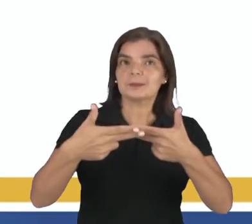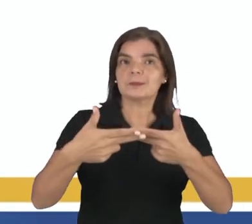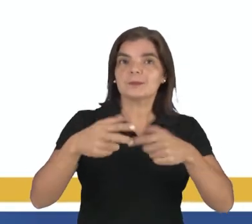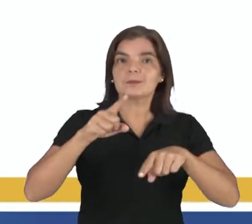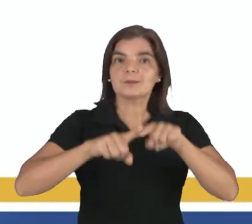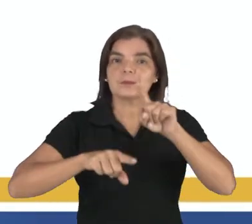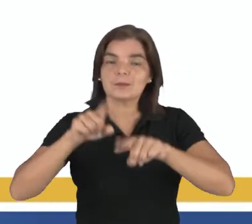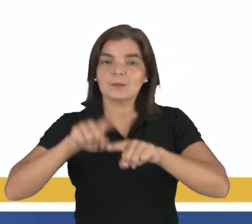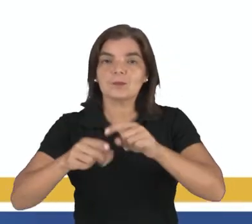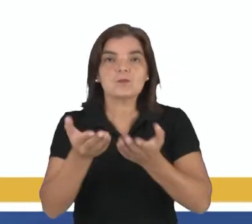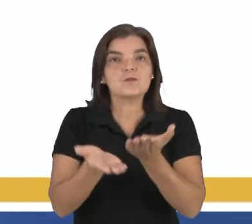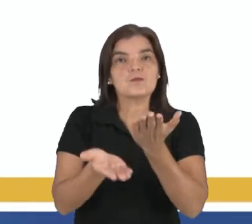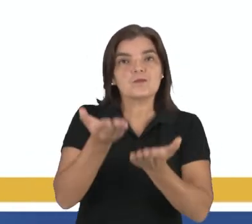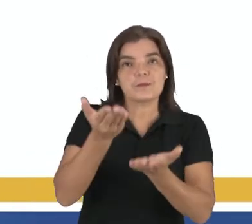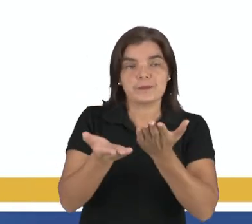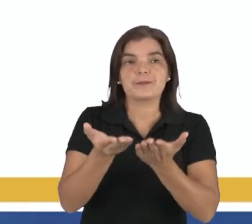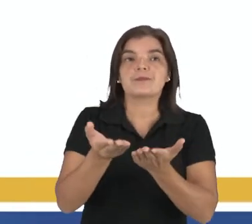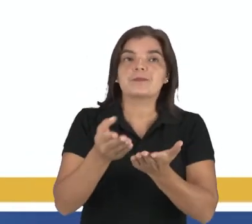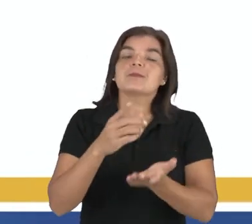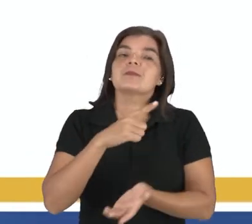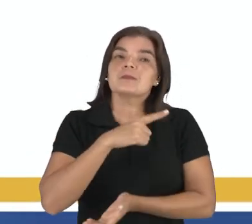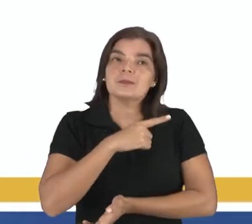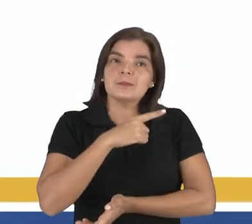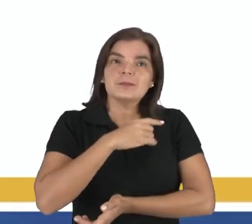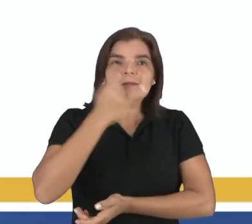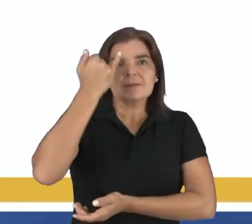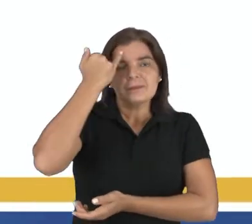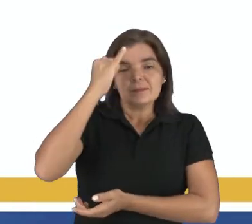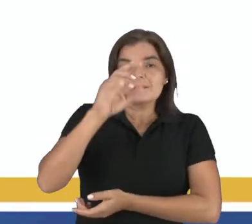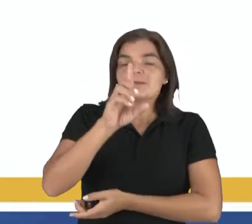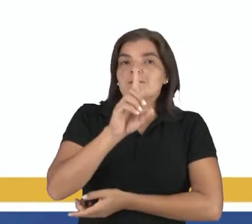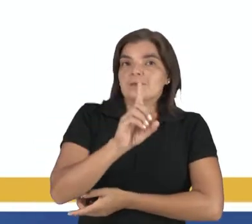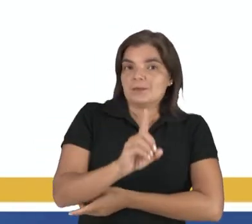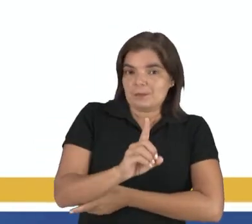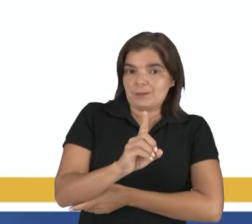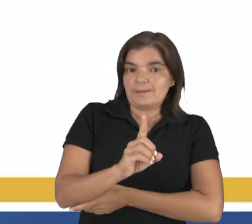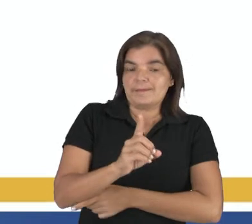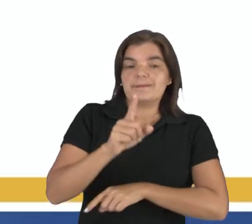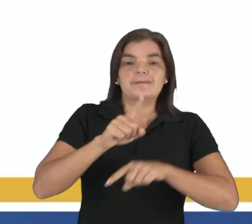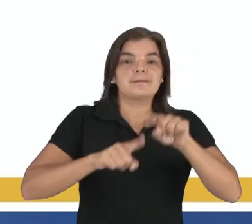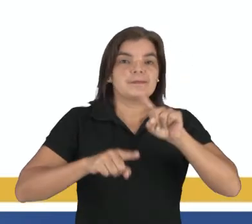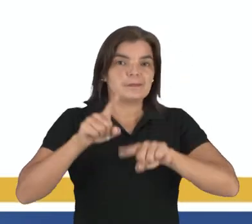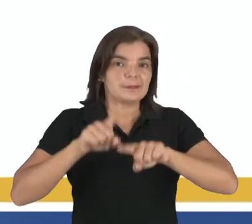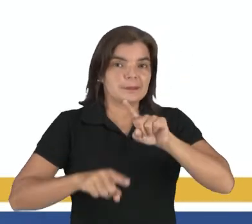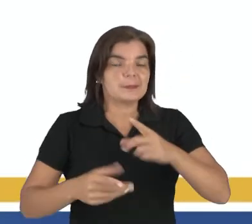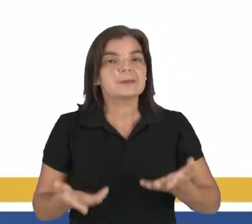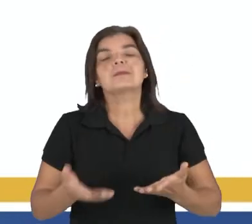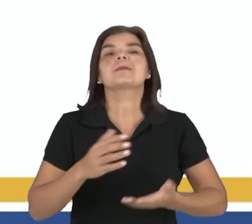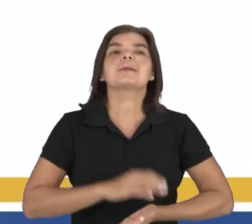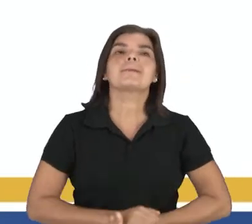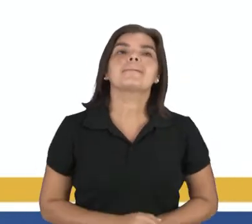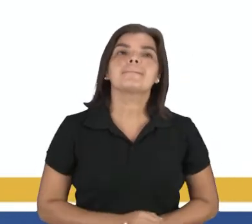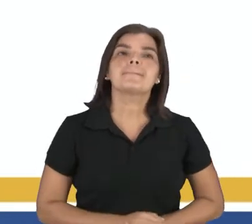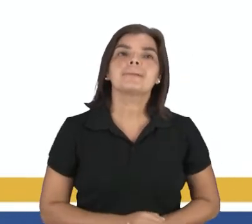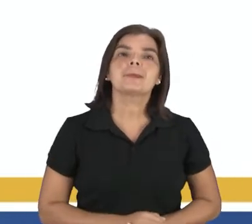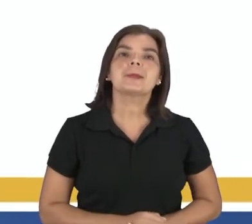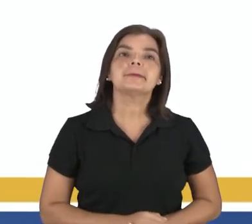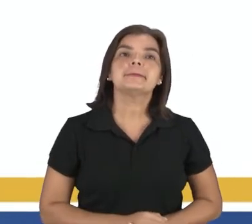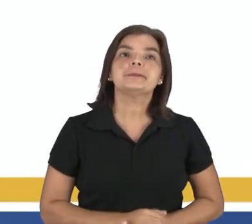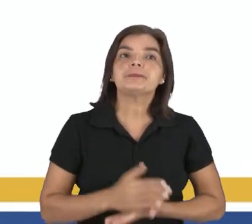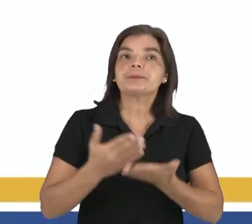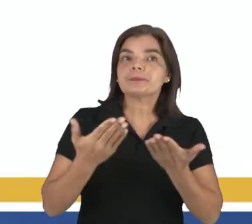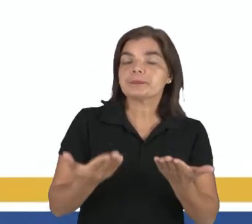a massa de um material e o volume ocupado por ela nos dá a ideia de densidade desse material,